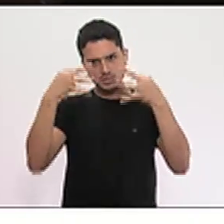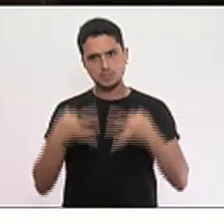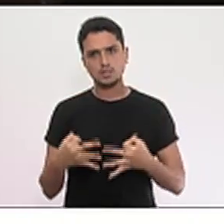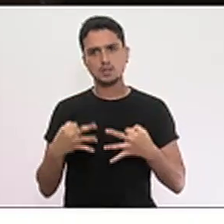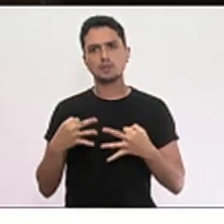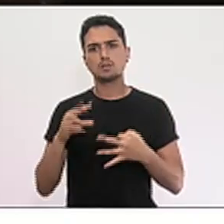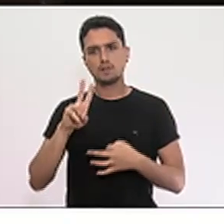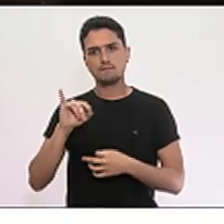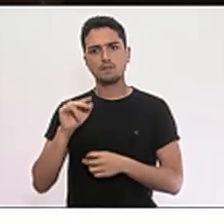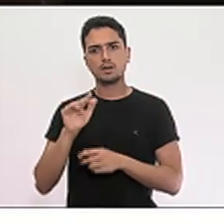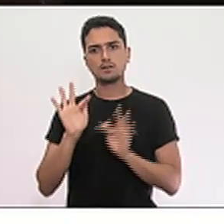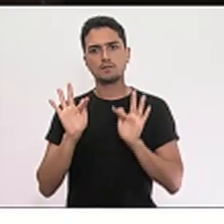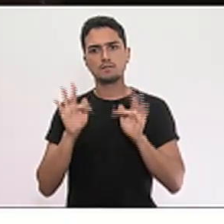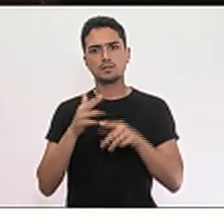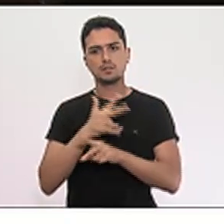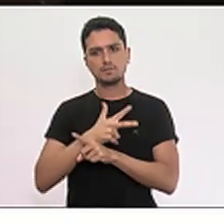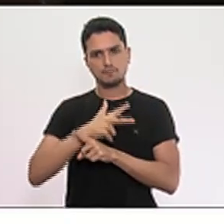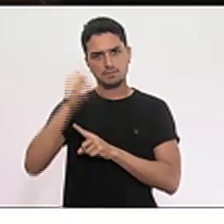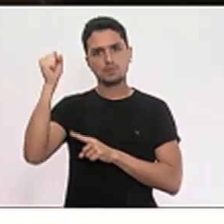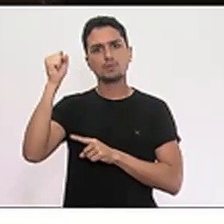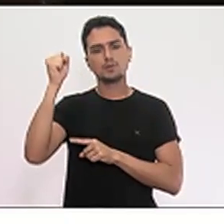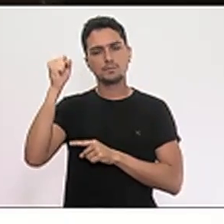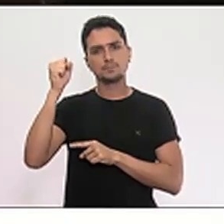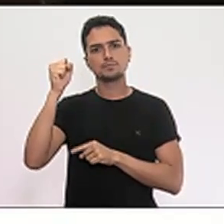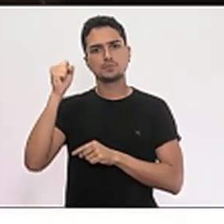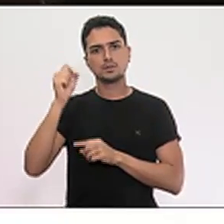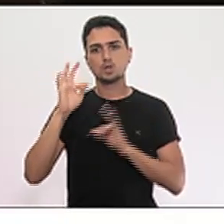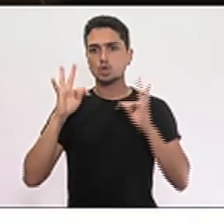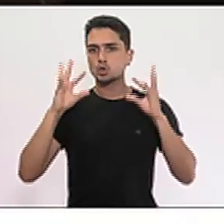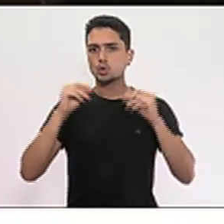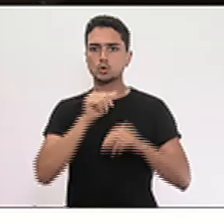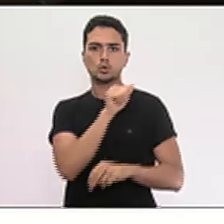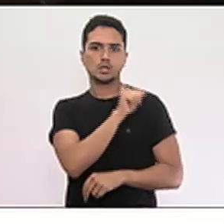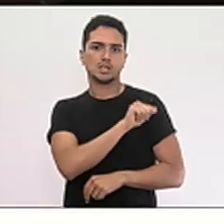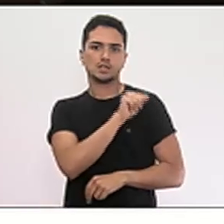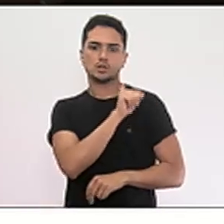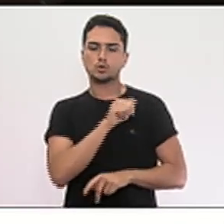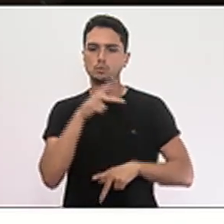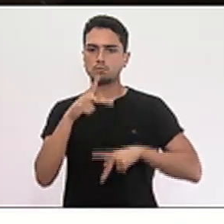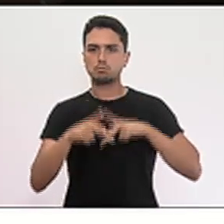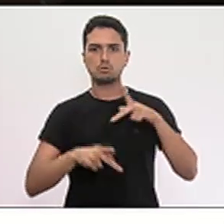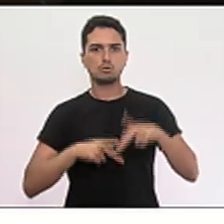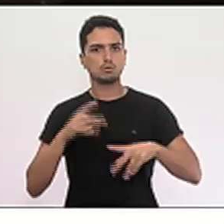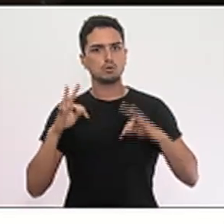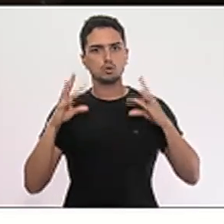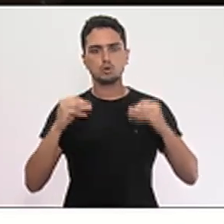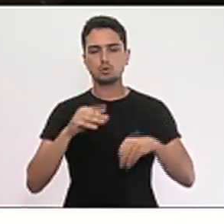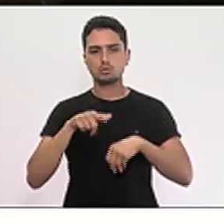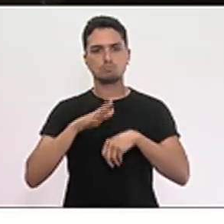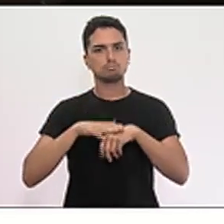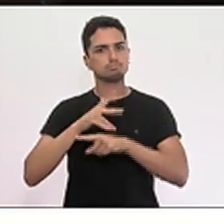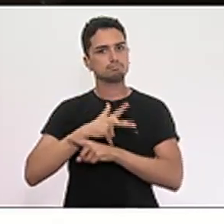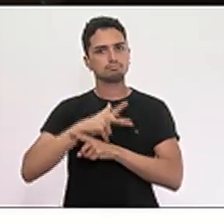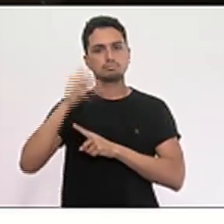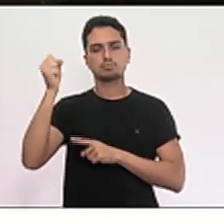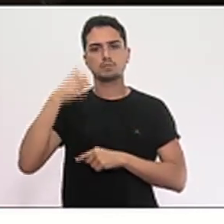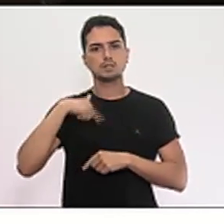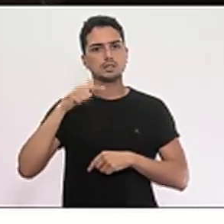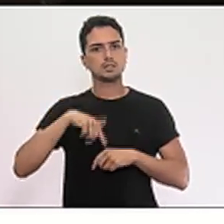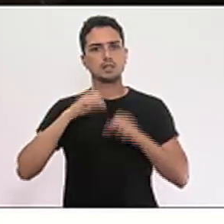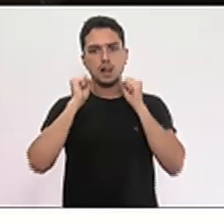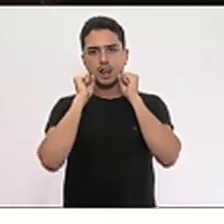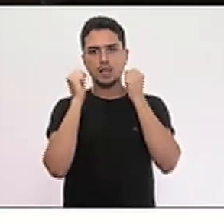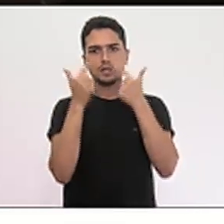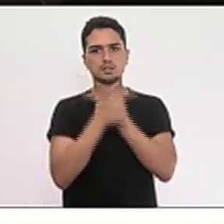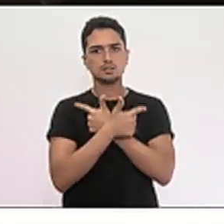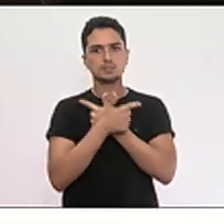final será, não dos sedaianos, mas da população do Estado do Rio de Janeiro. E essa casa nunca nos faltou, nunca